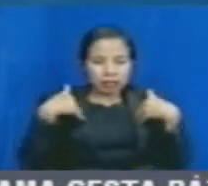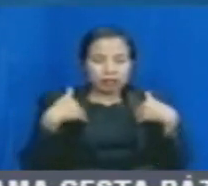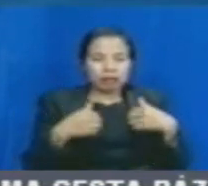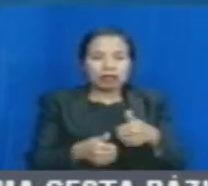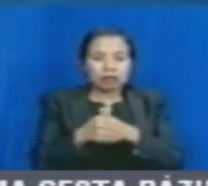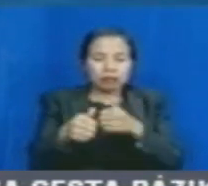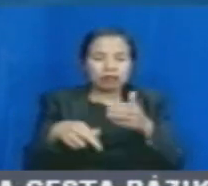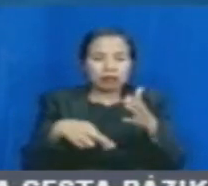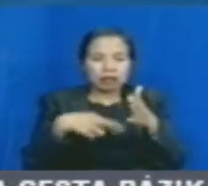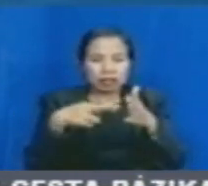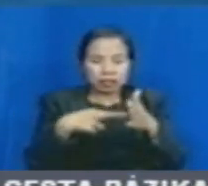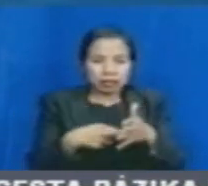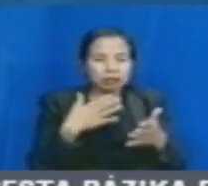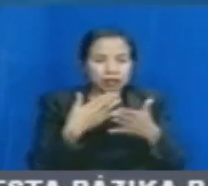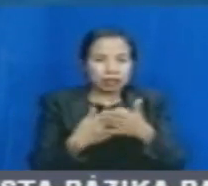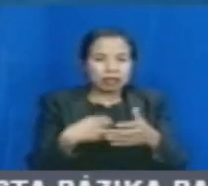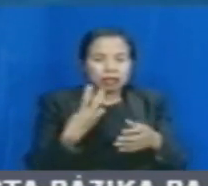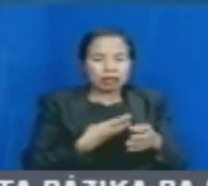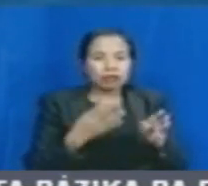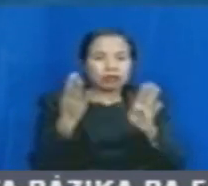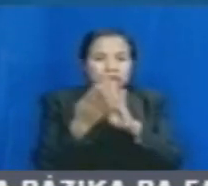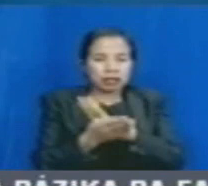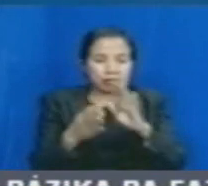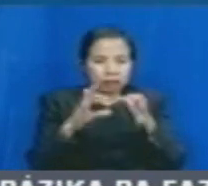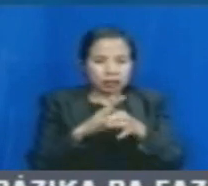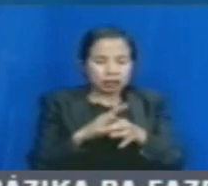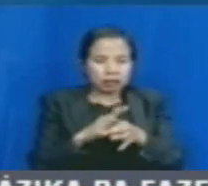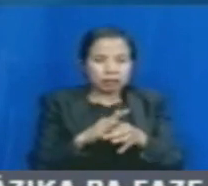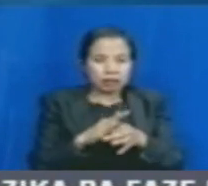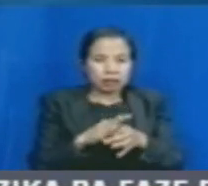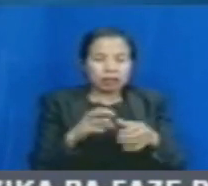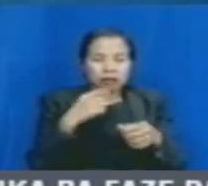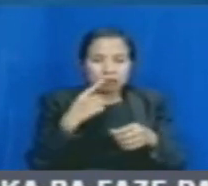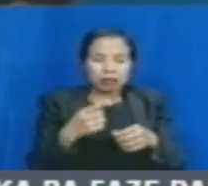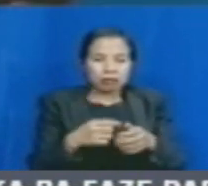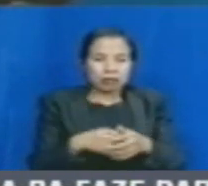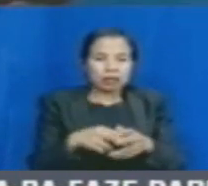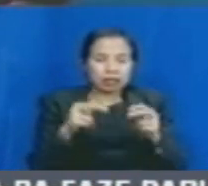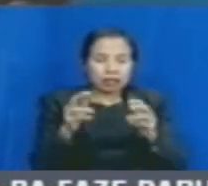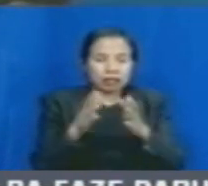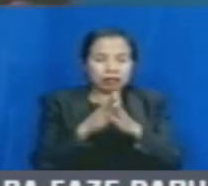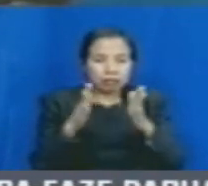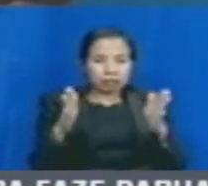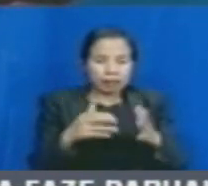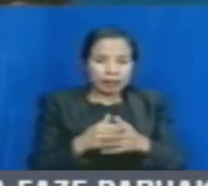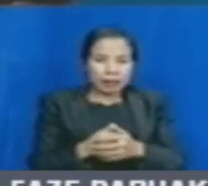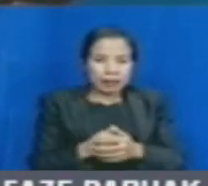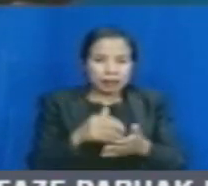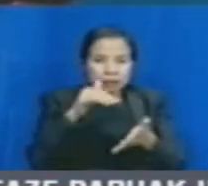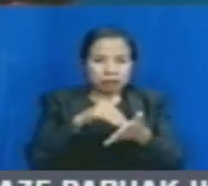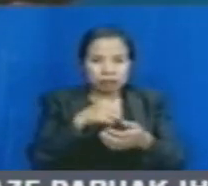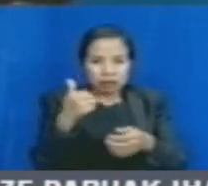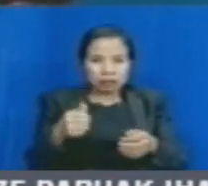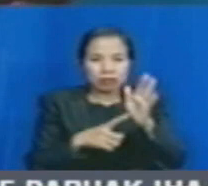cumprir efetivo liu né quando itemos sai membro então força a tu briga né mas é efetivo liu se o ministro estudo balun nebe haturu